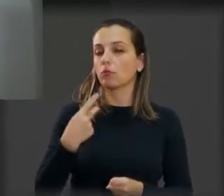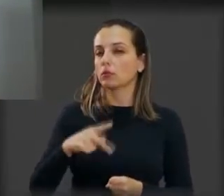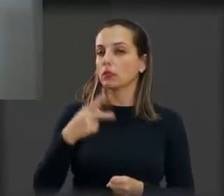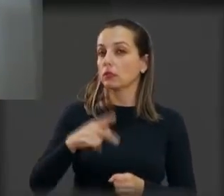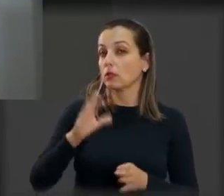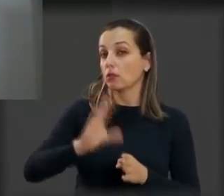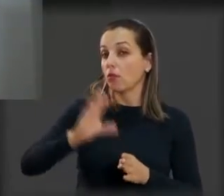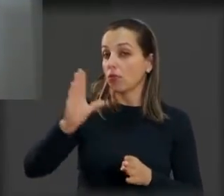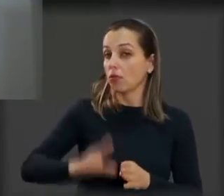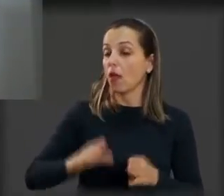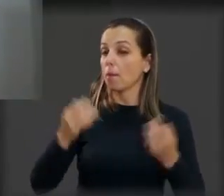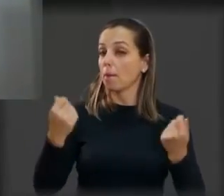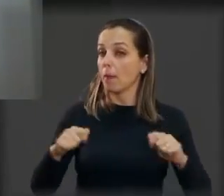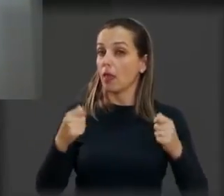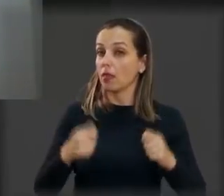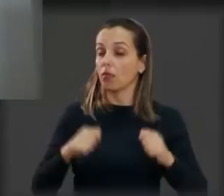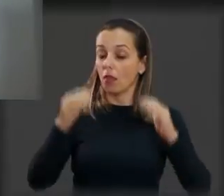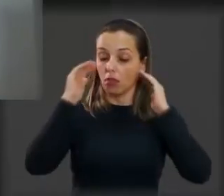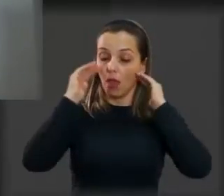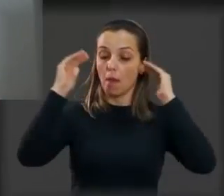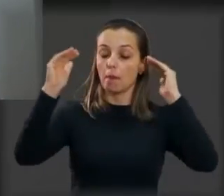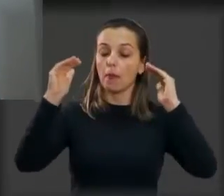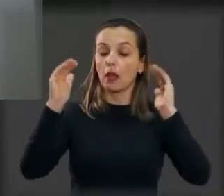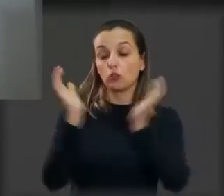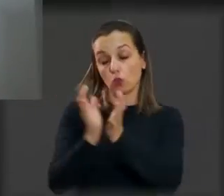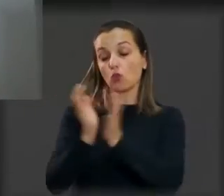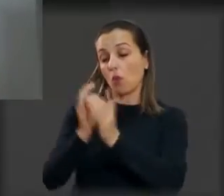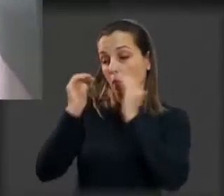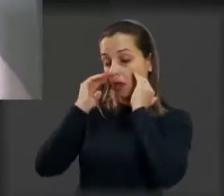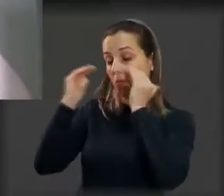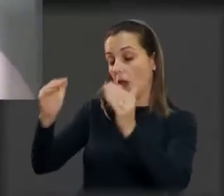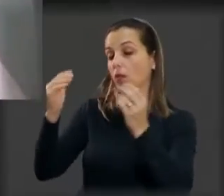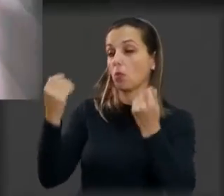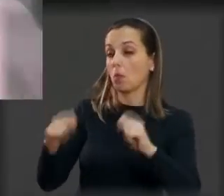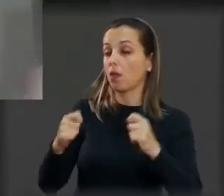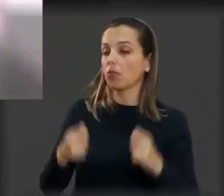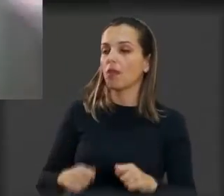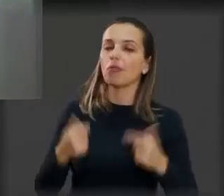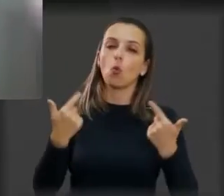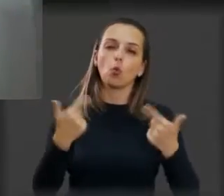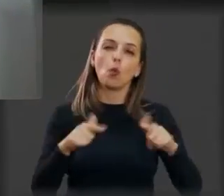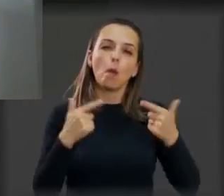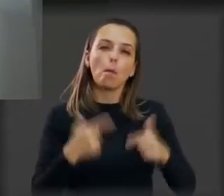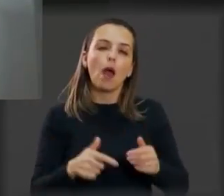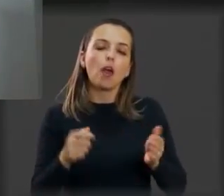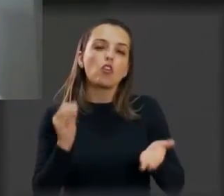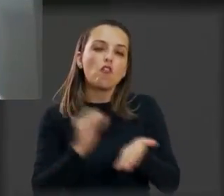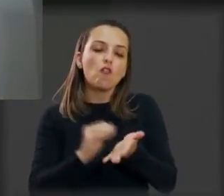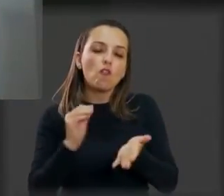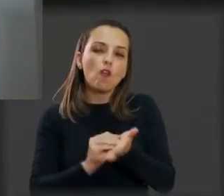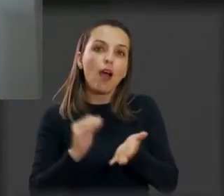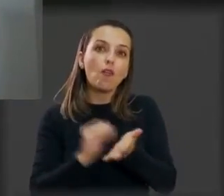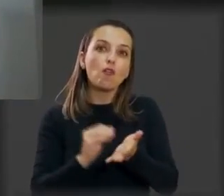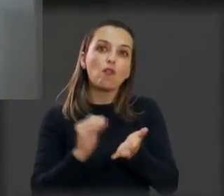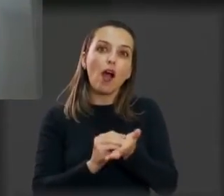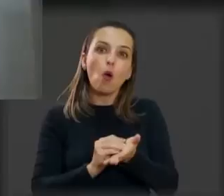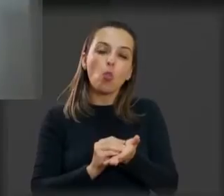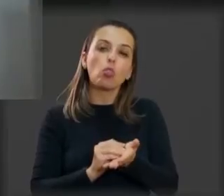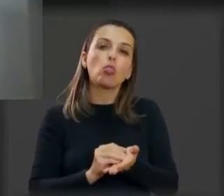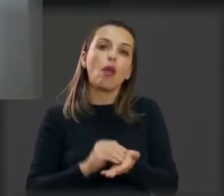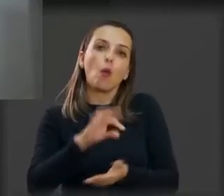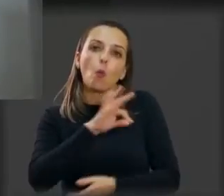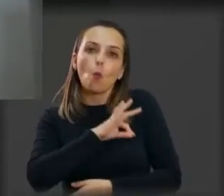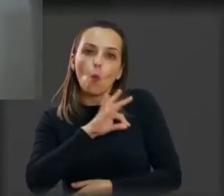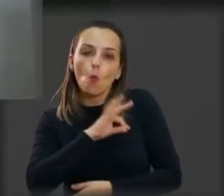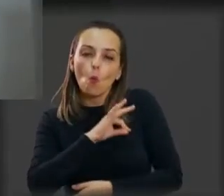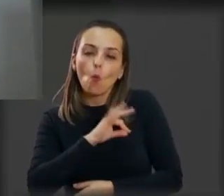precisa urgentemente de mais respeito. Ela trabalha com pouco contingente para o tamanho de Araraquara, como já falei em